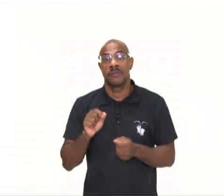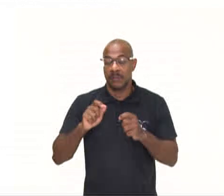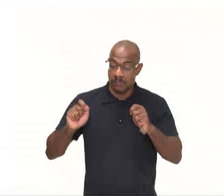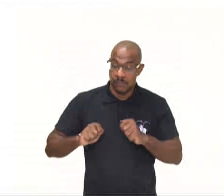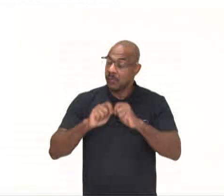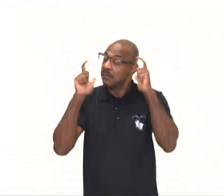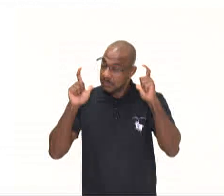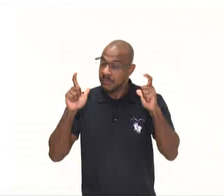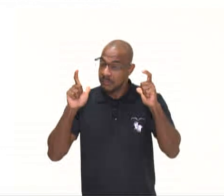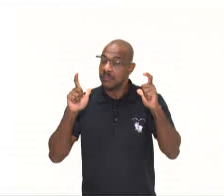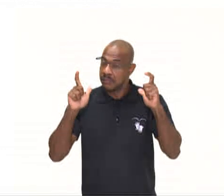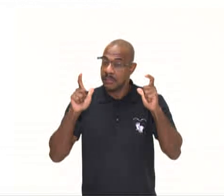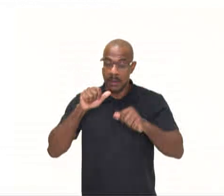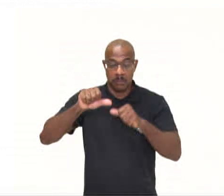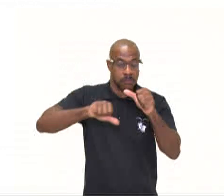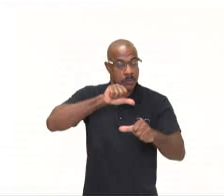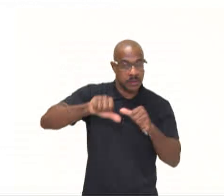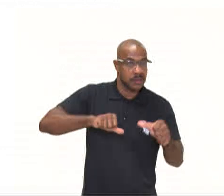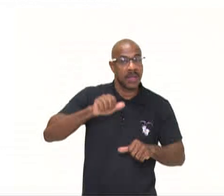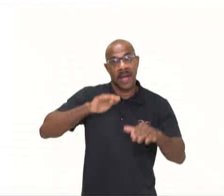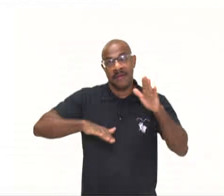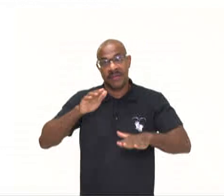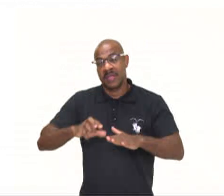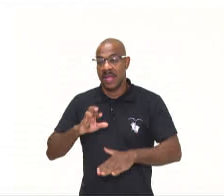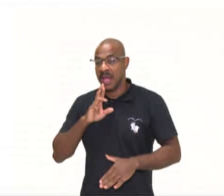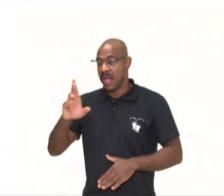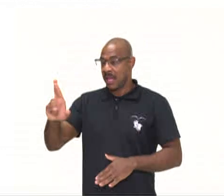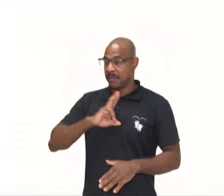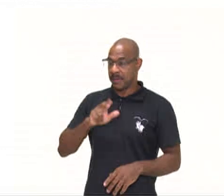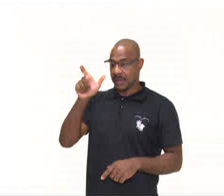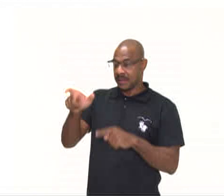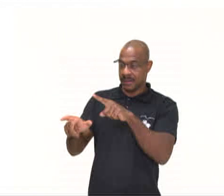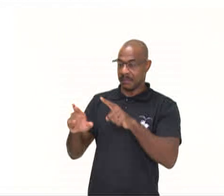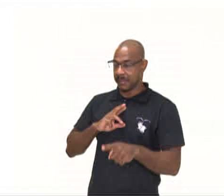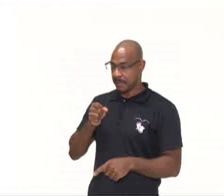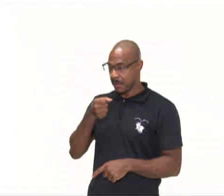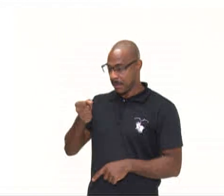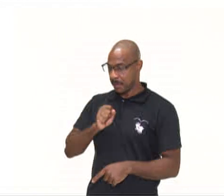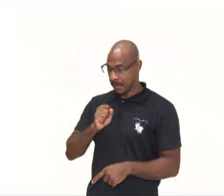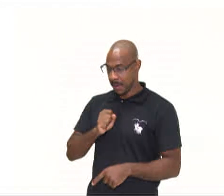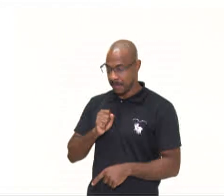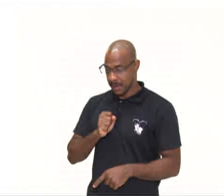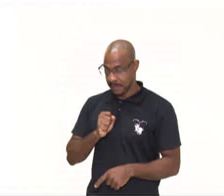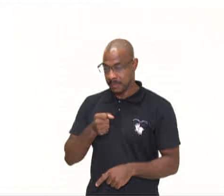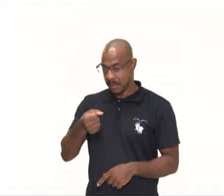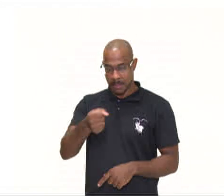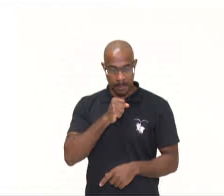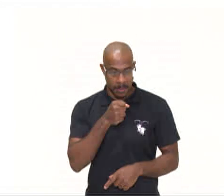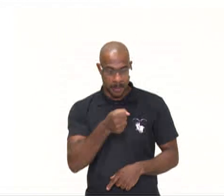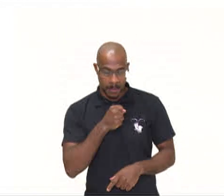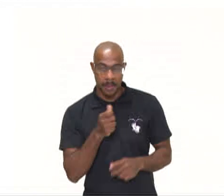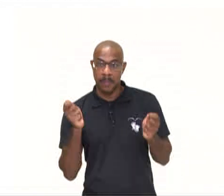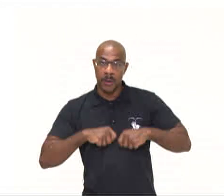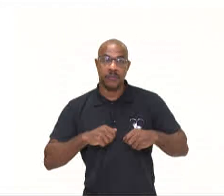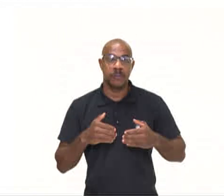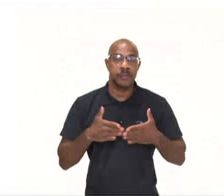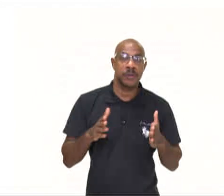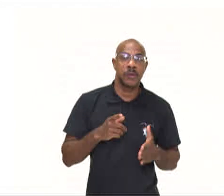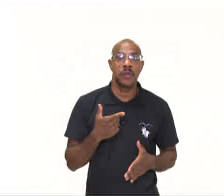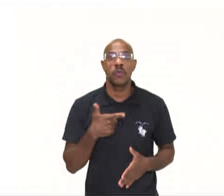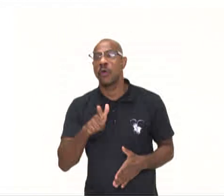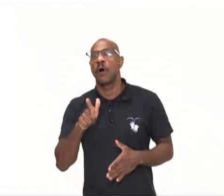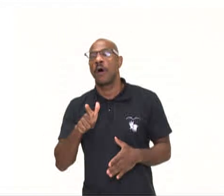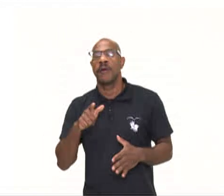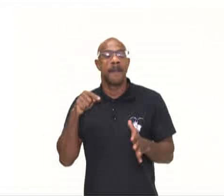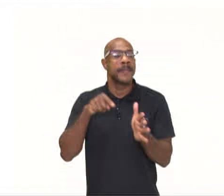sempre atento e aberto a mudanças Às vezes a resposta dada pelo entrevistado pai mãe ou responsável pode dar abertura para uma